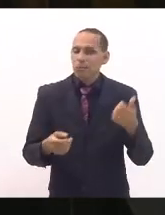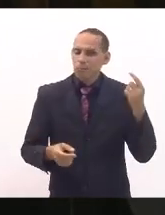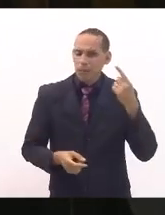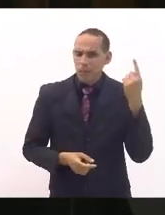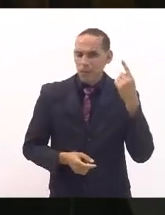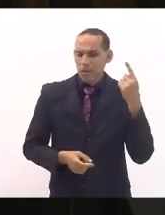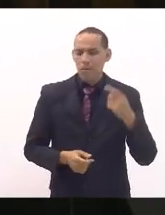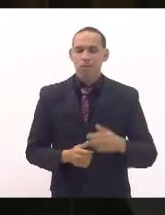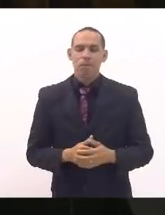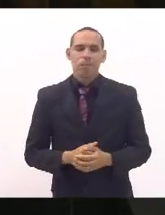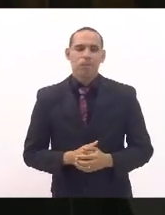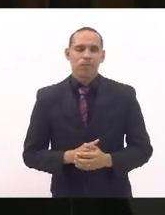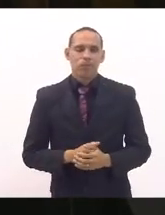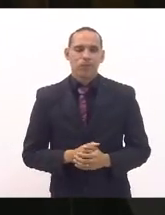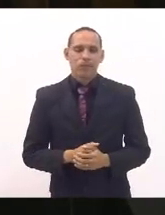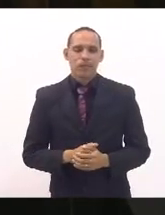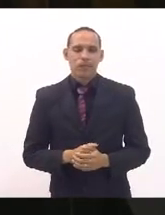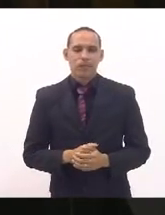é